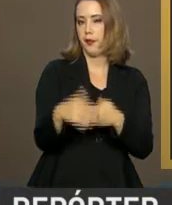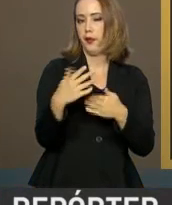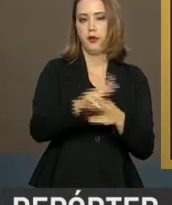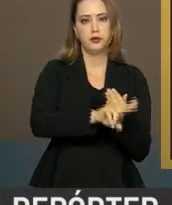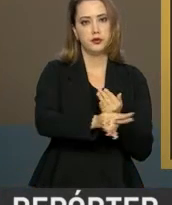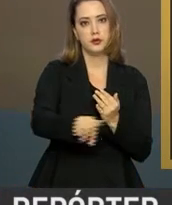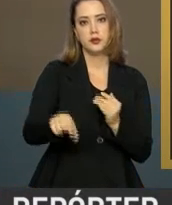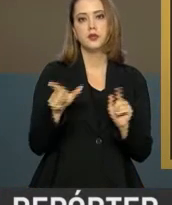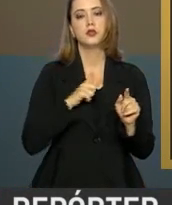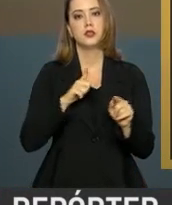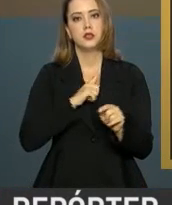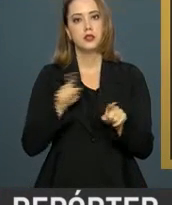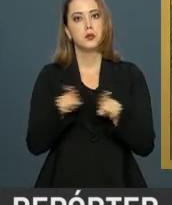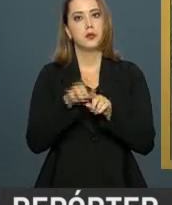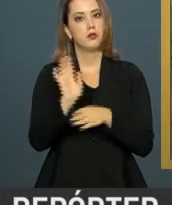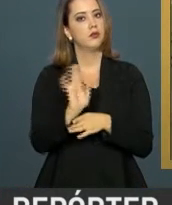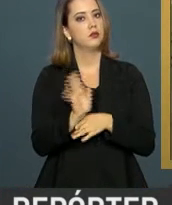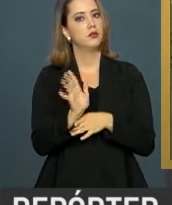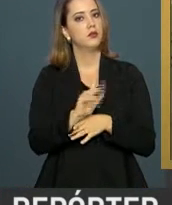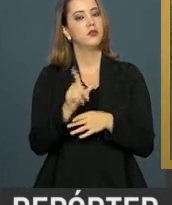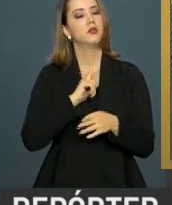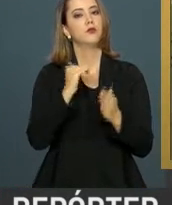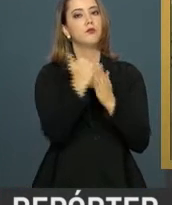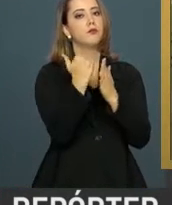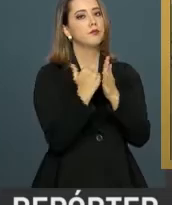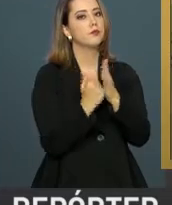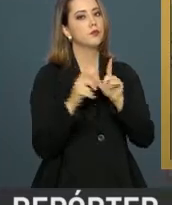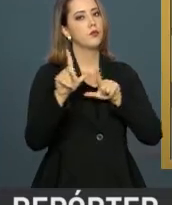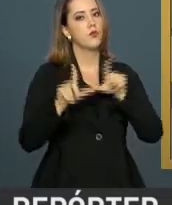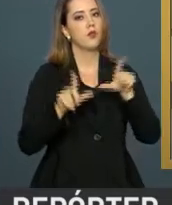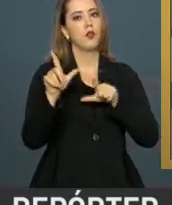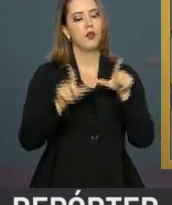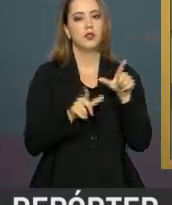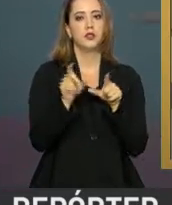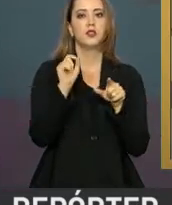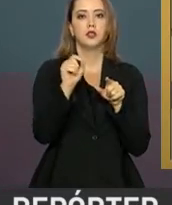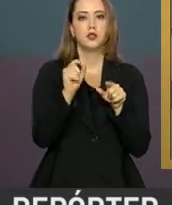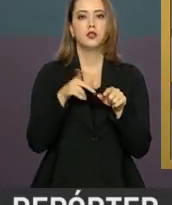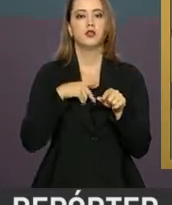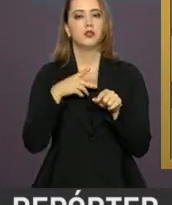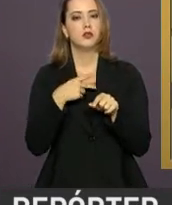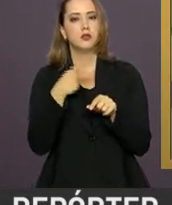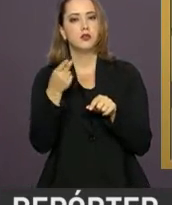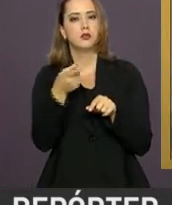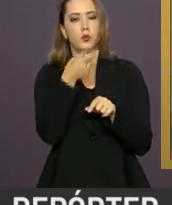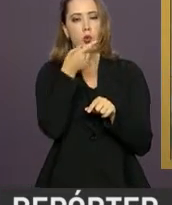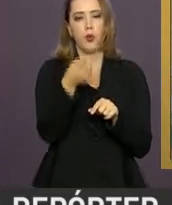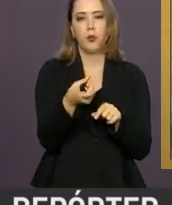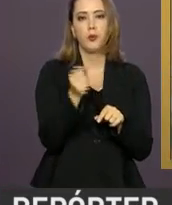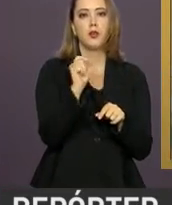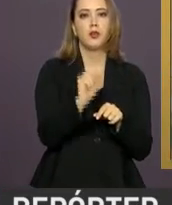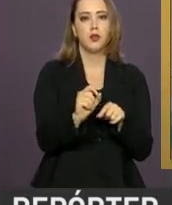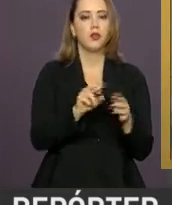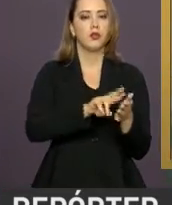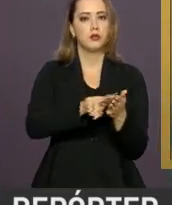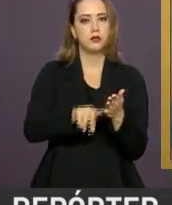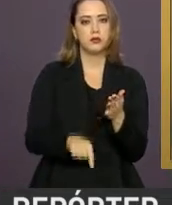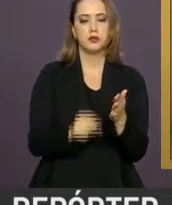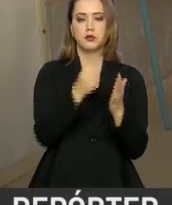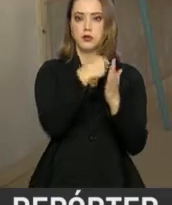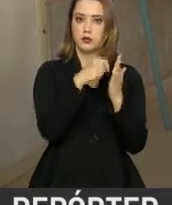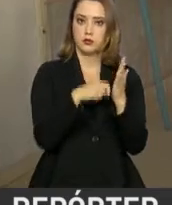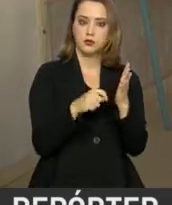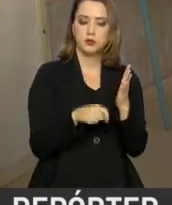espaço conta com vídeo aulas em um programa de tv com dicas e conteúdos de várias áreas inclusive sobre a